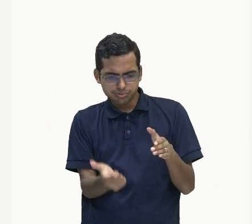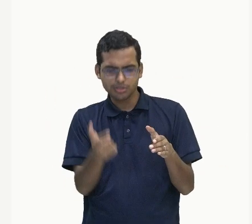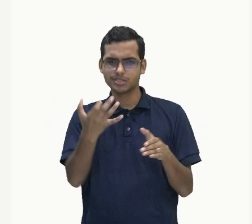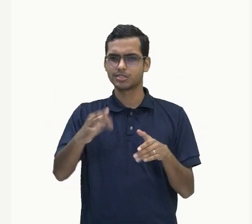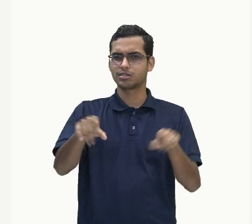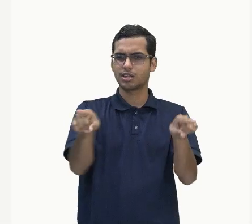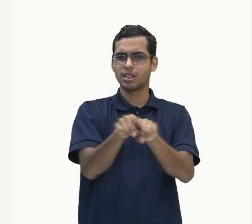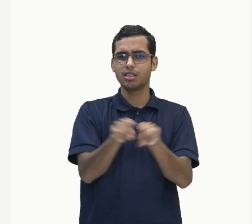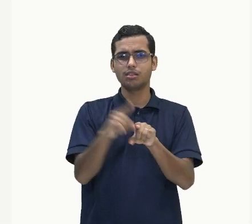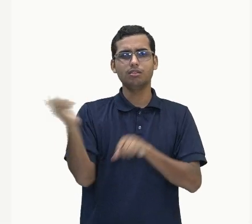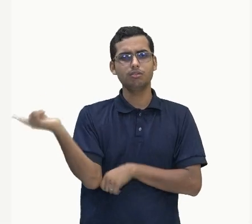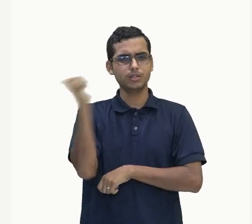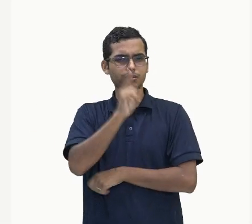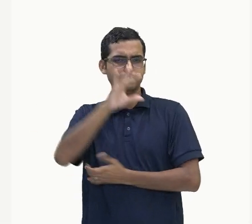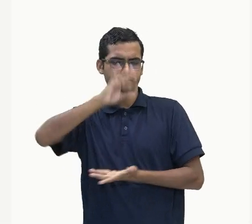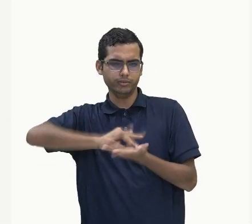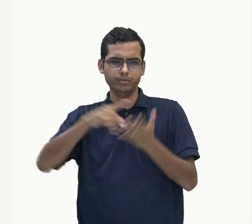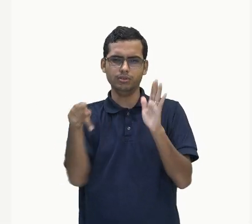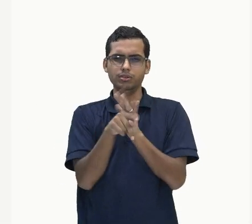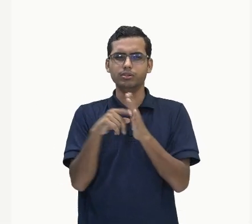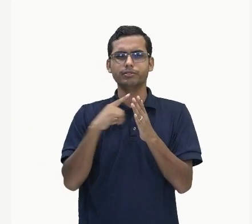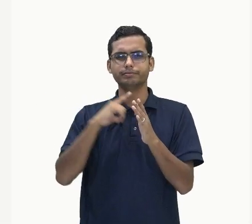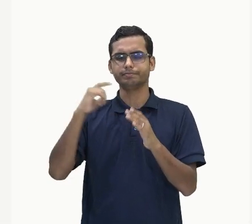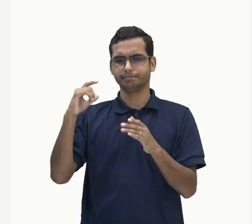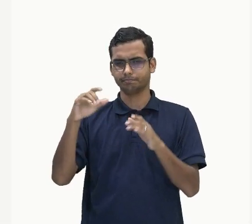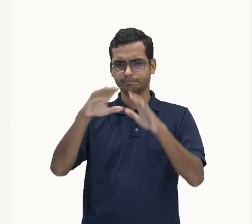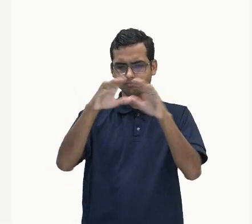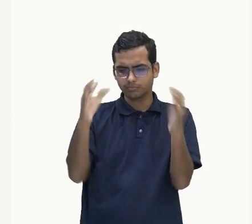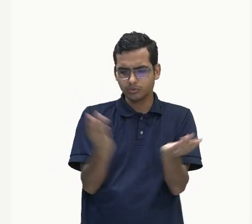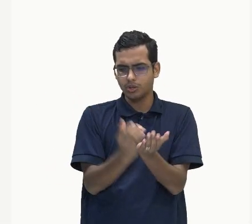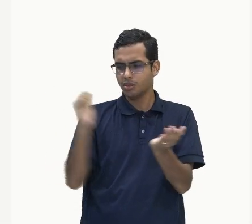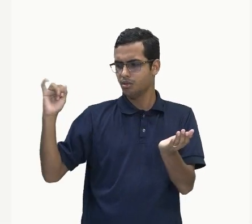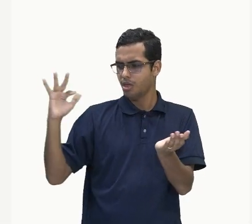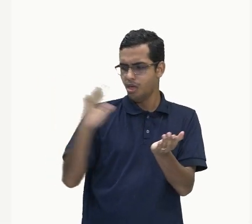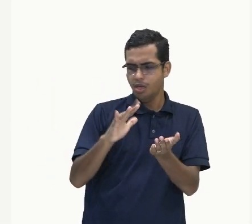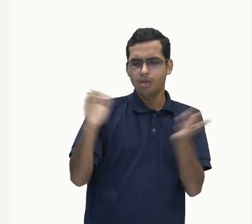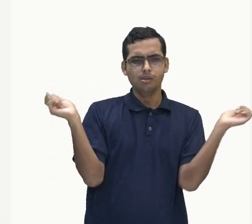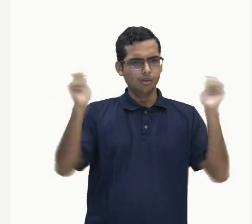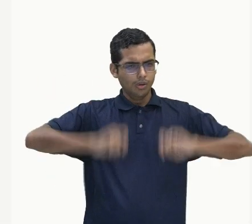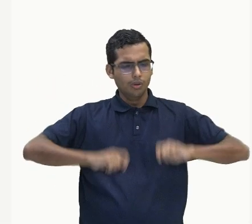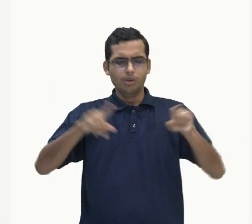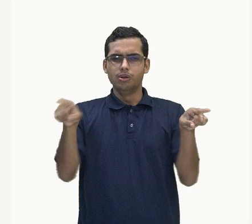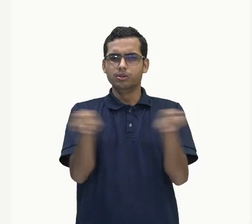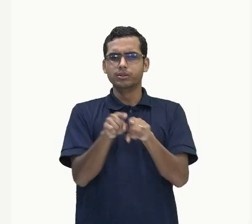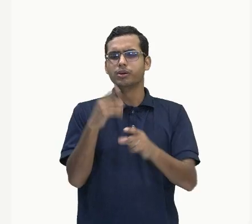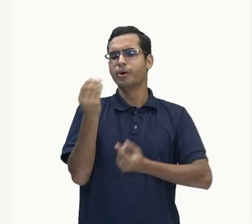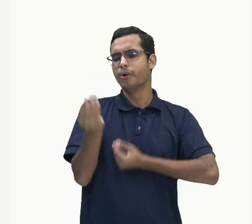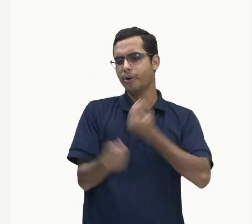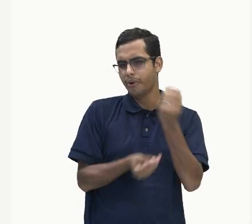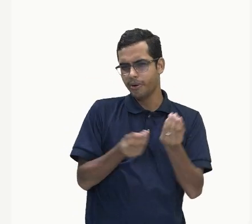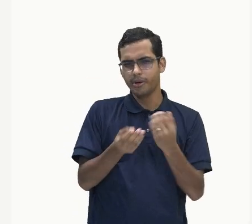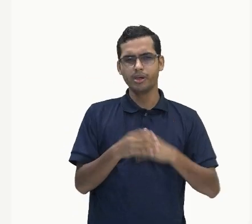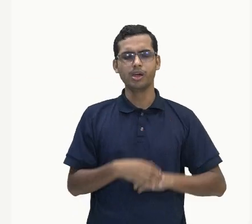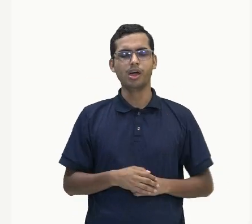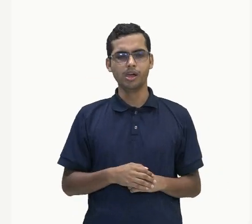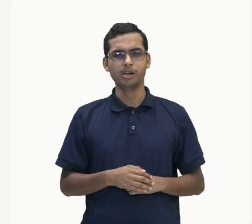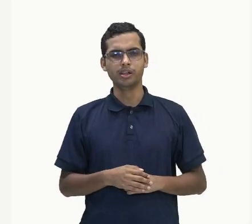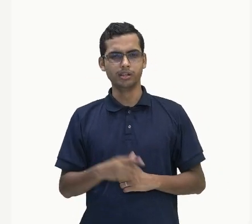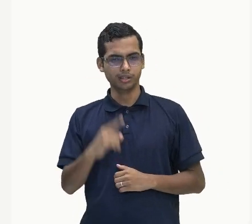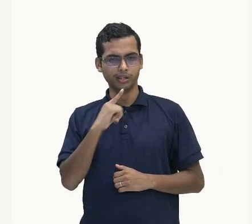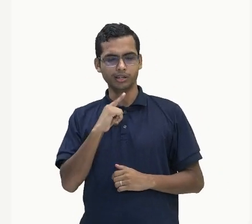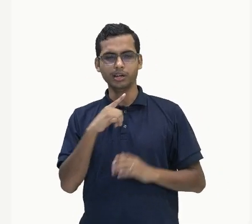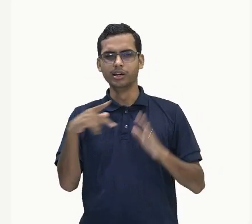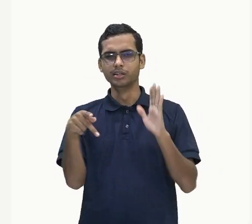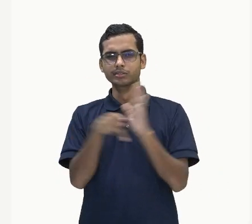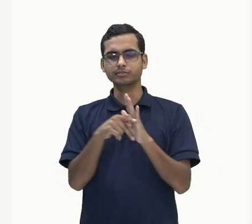reflexão. Então, a gente constrói os espelhos esféricos através de circunferências, a gente corta